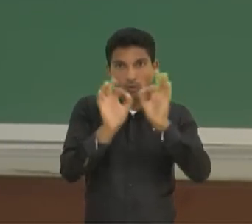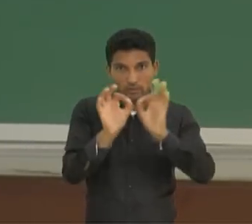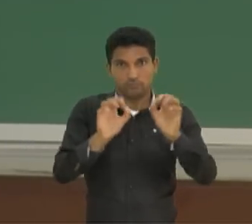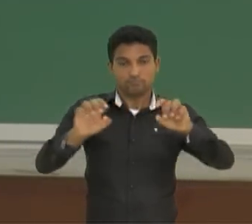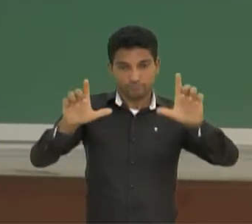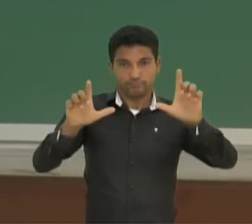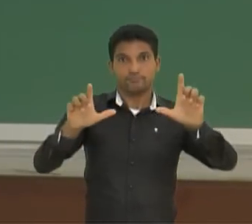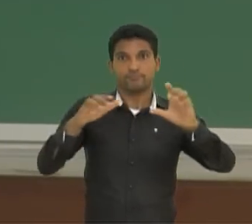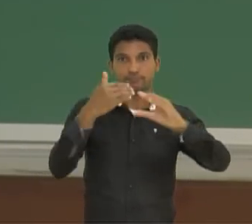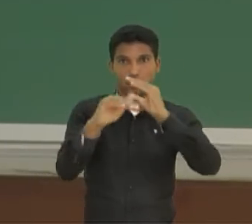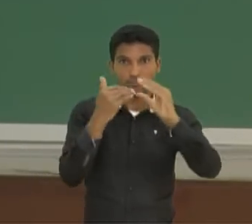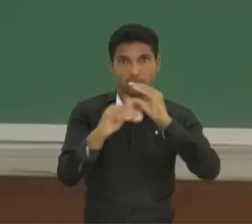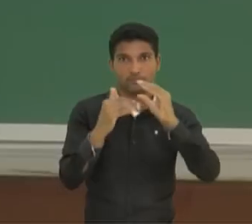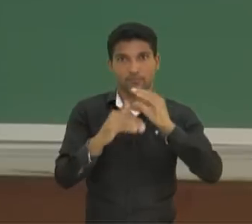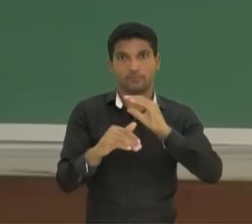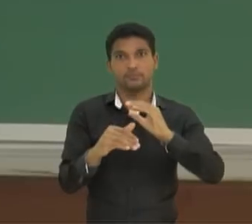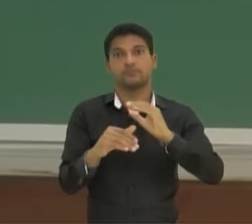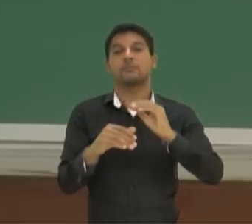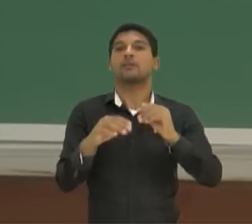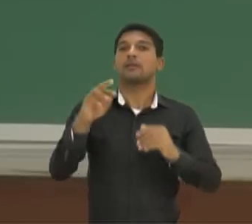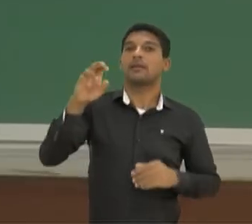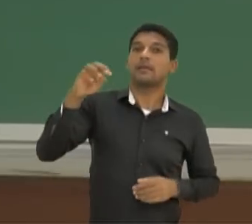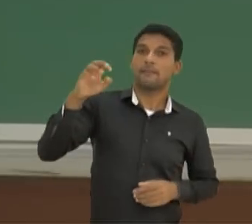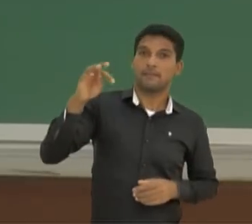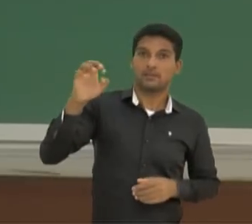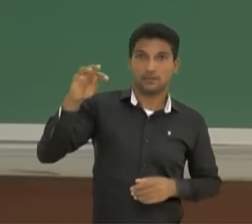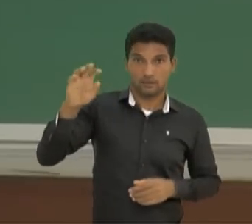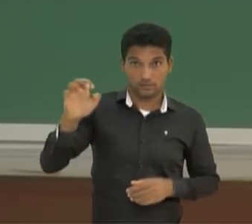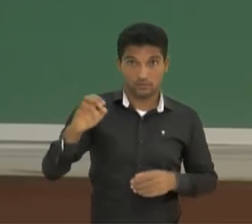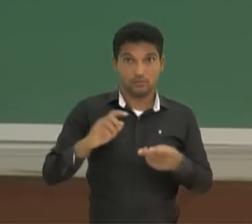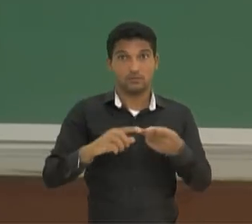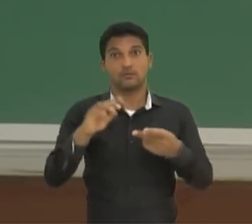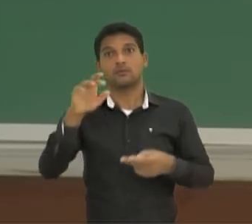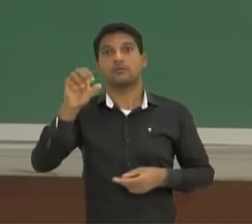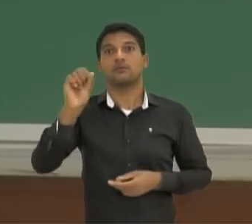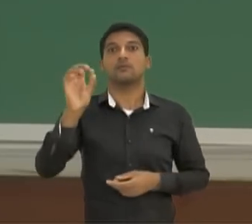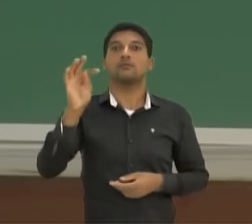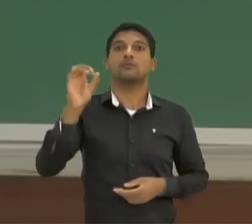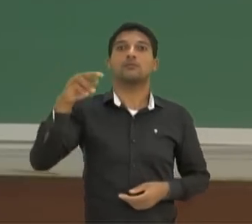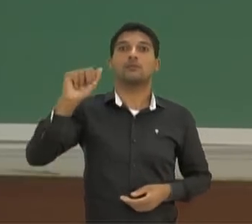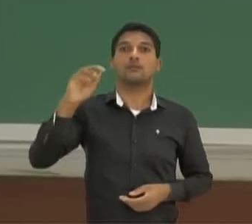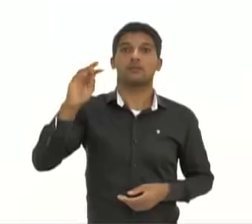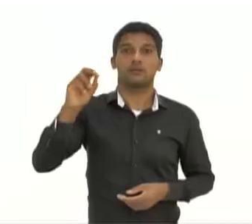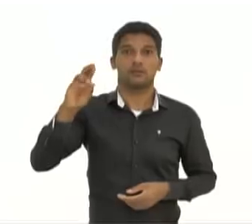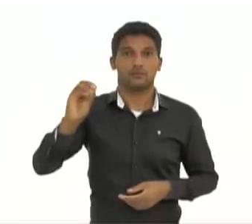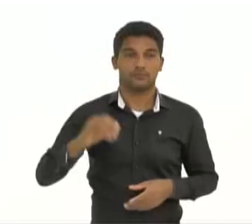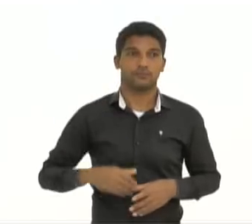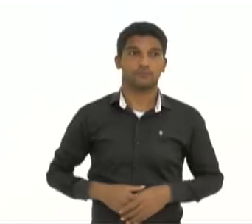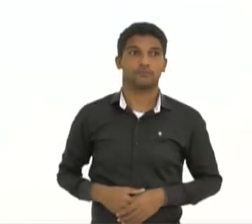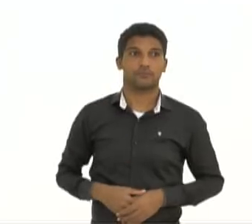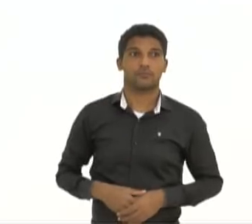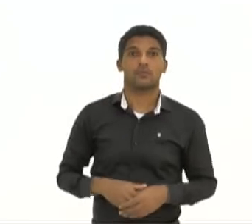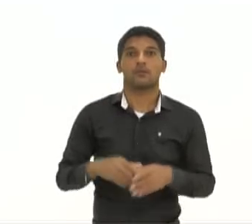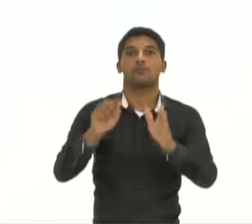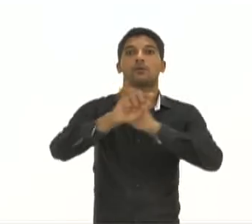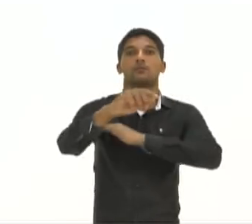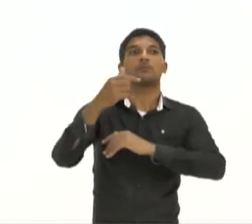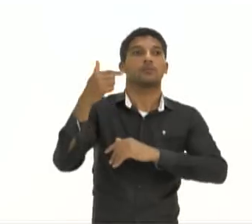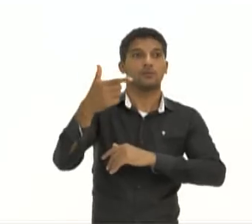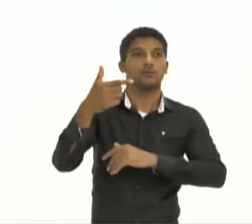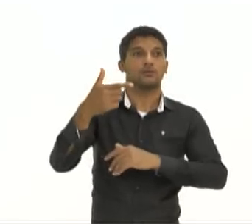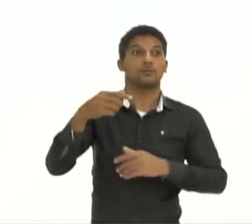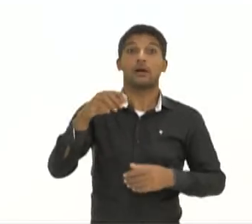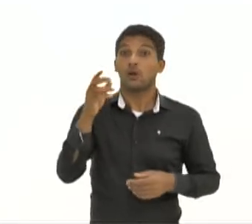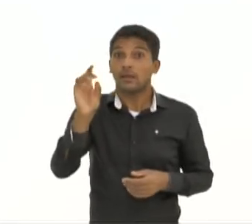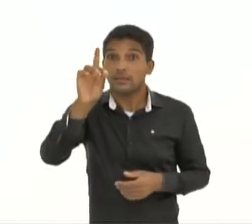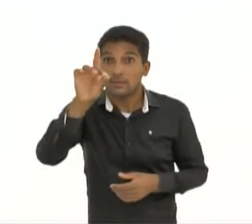para o exercício 2 agora. O destinatário de uma carta pode ser: alternativa A pessoa que vai receber a carta. B, a